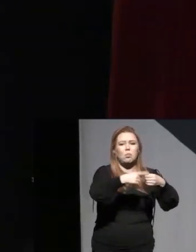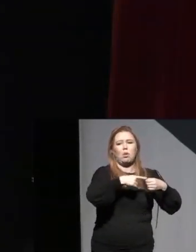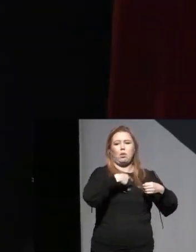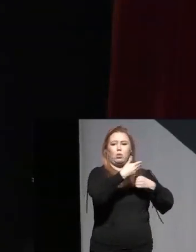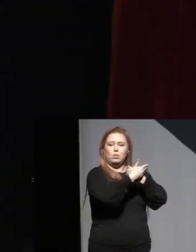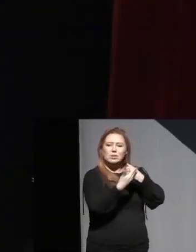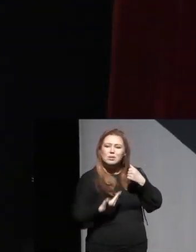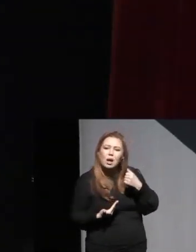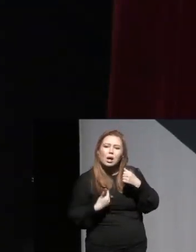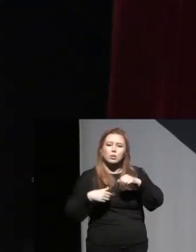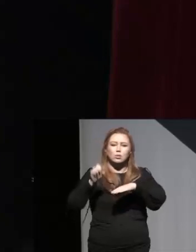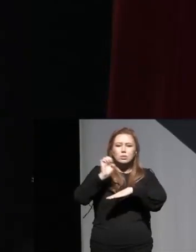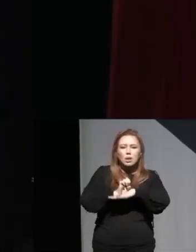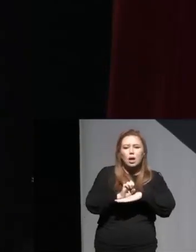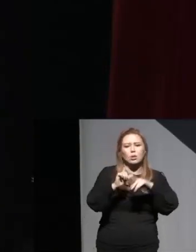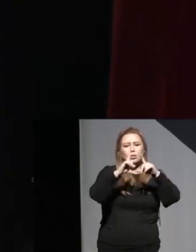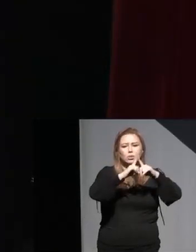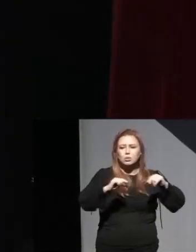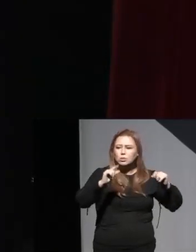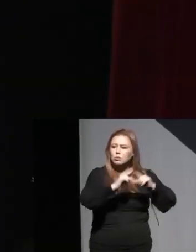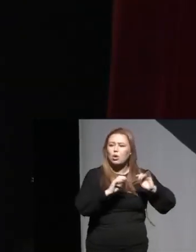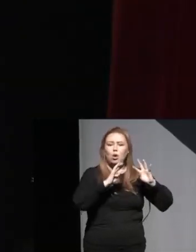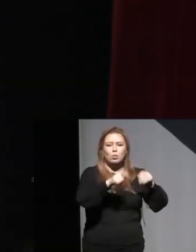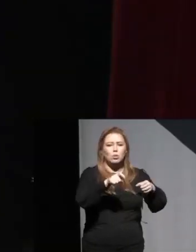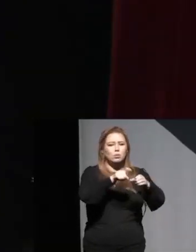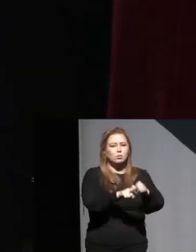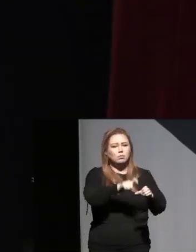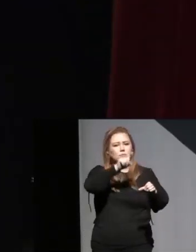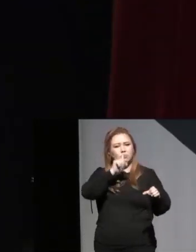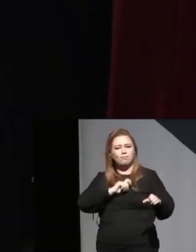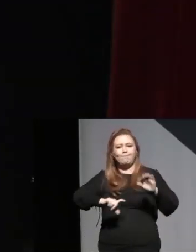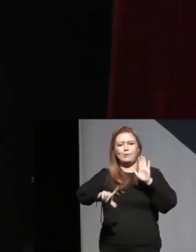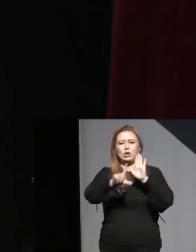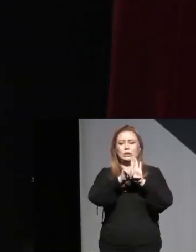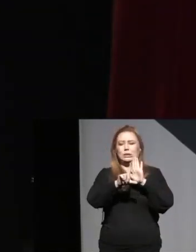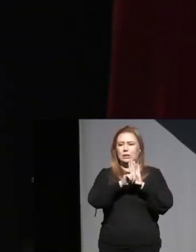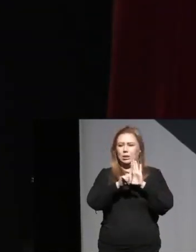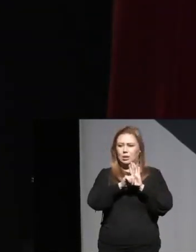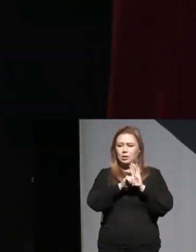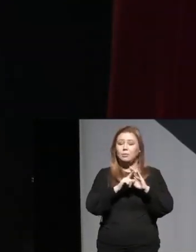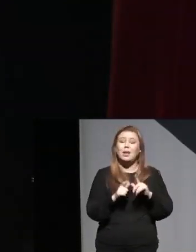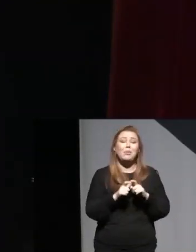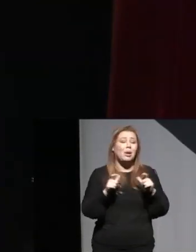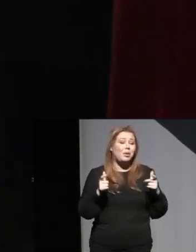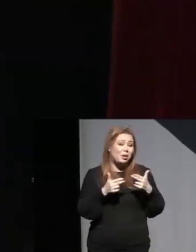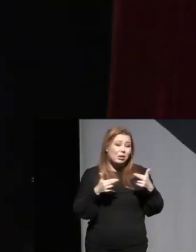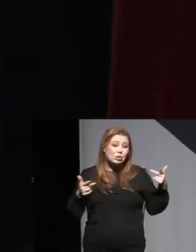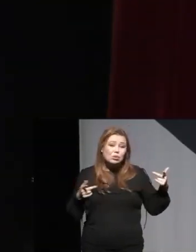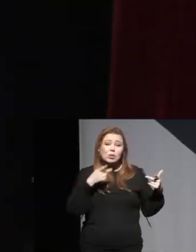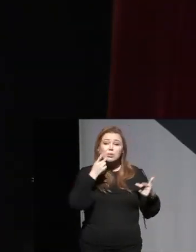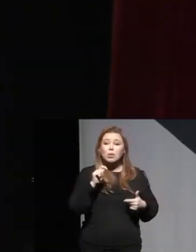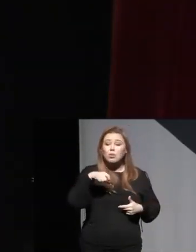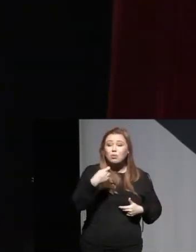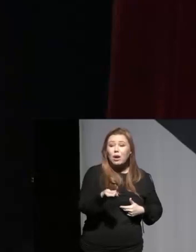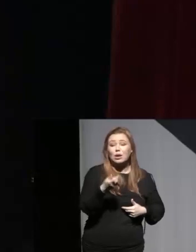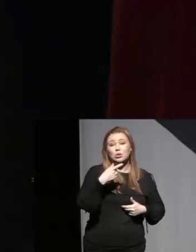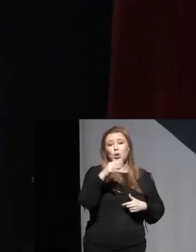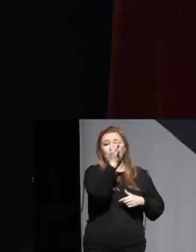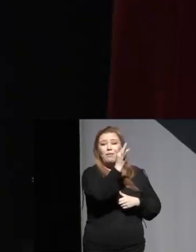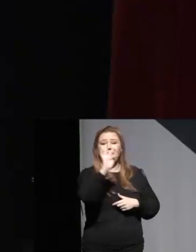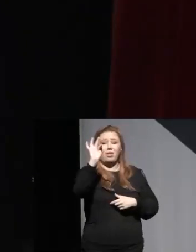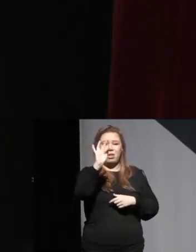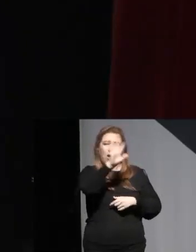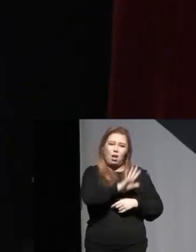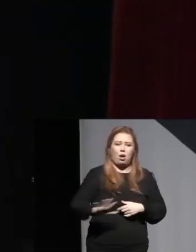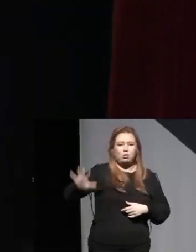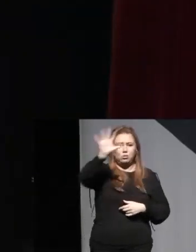do Distrito Federal, em relação à autonomia legislativa. A maioria dos casos, quando se fala em federação, se pensa